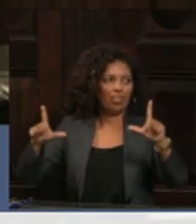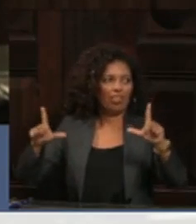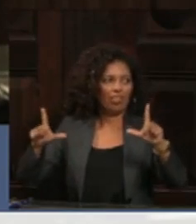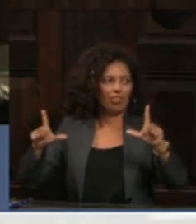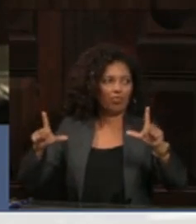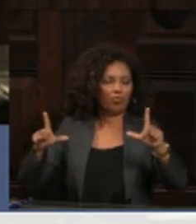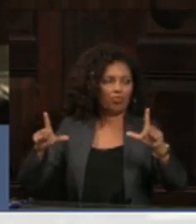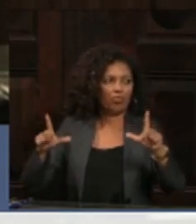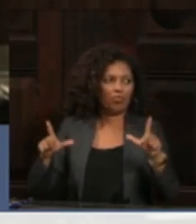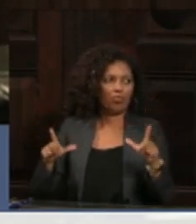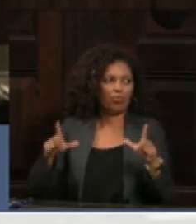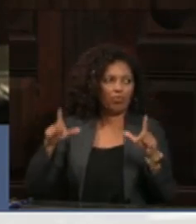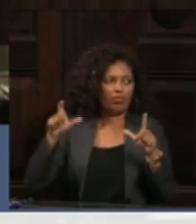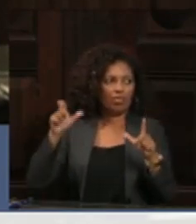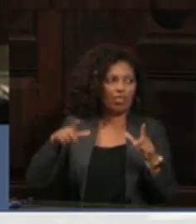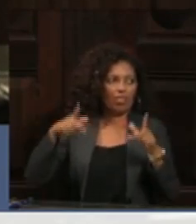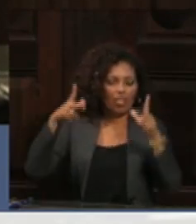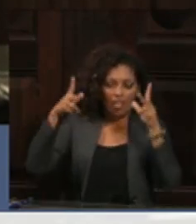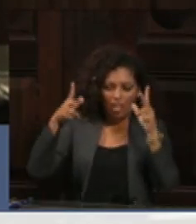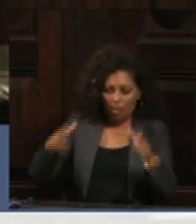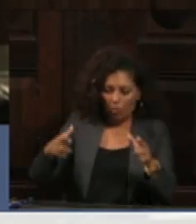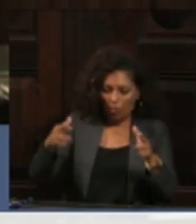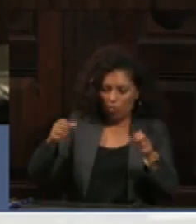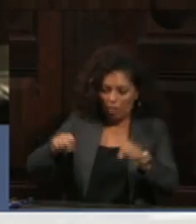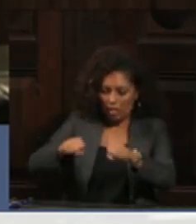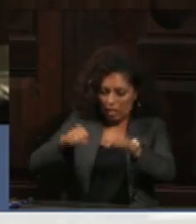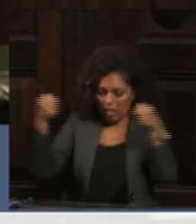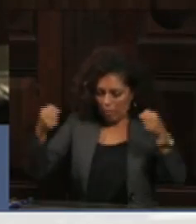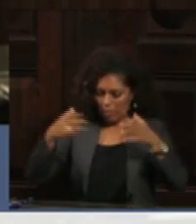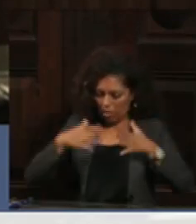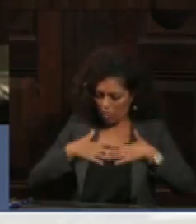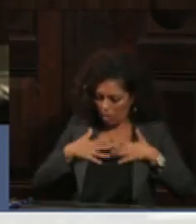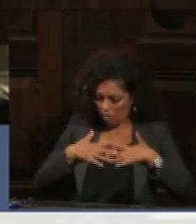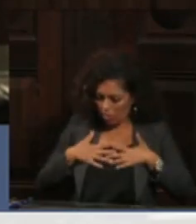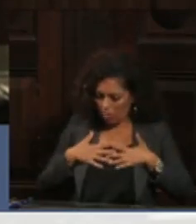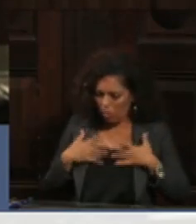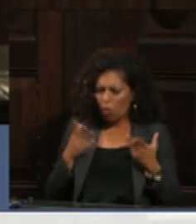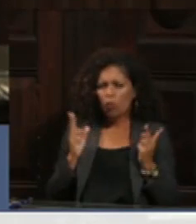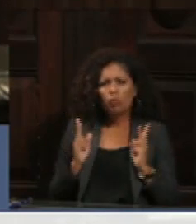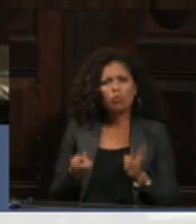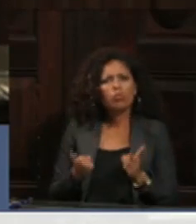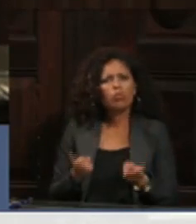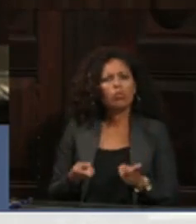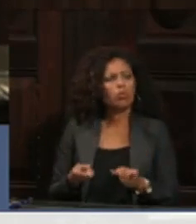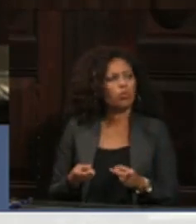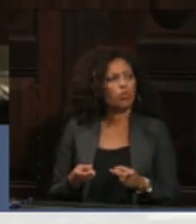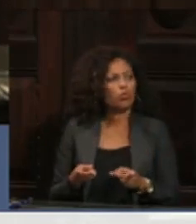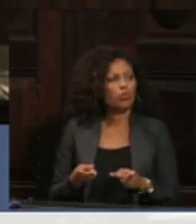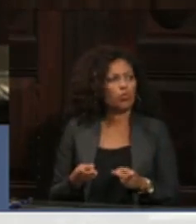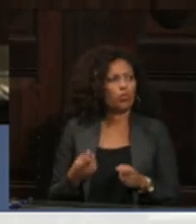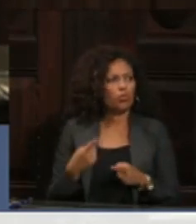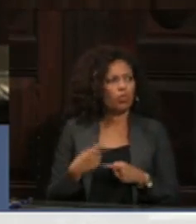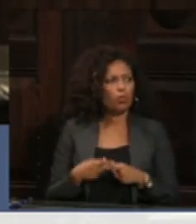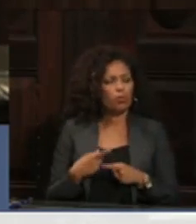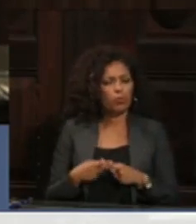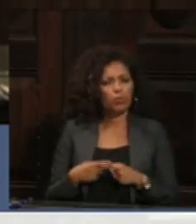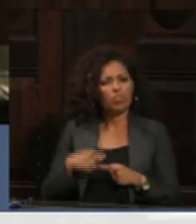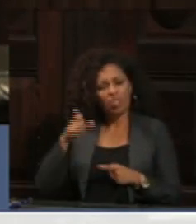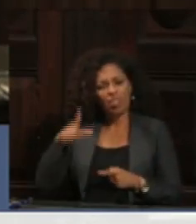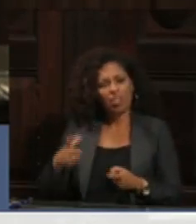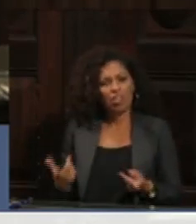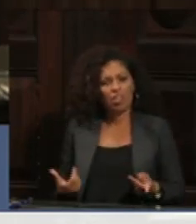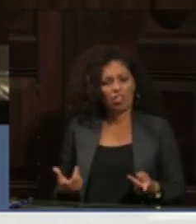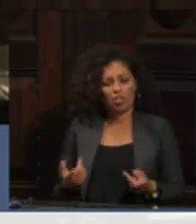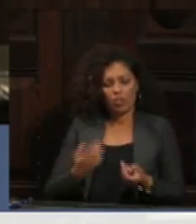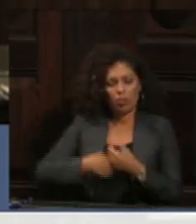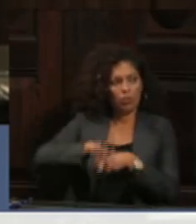explicar, é como se nos quebrassem todos os dias. Porque é isso que esse Estado faz conosco, Rodrigo. Esse